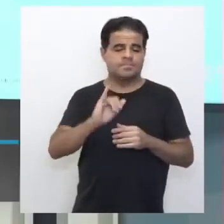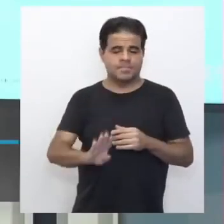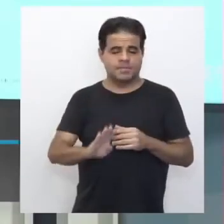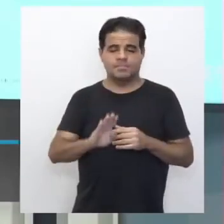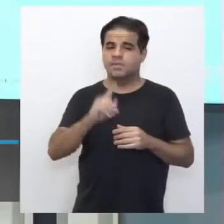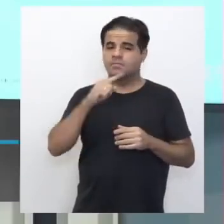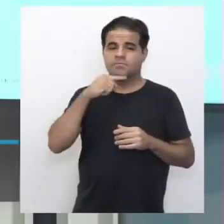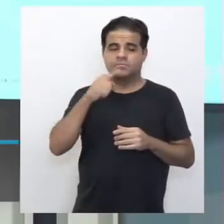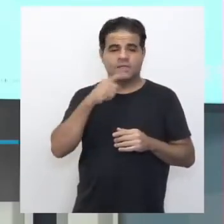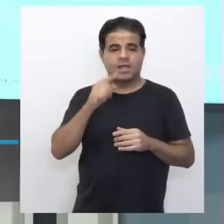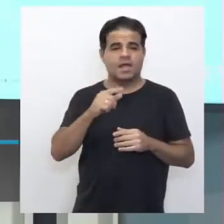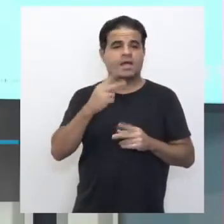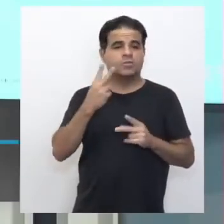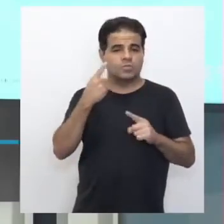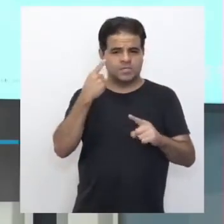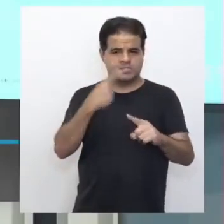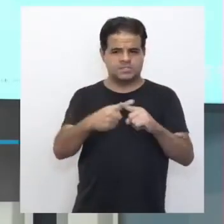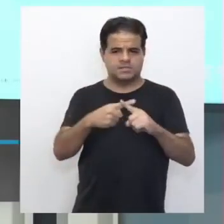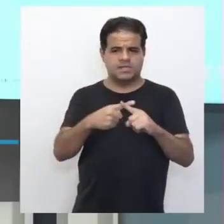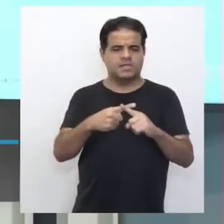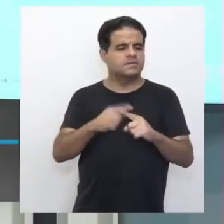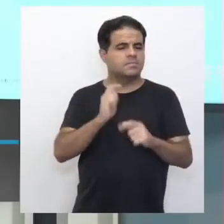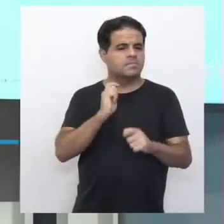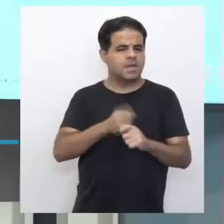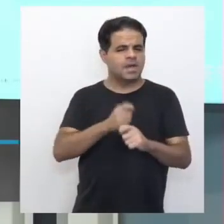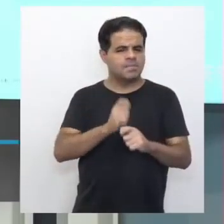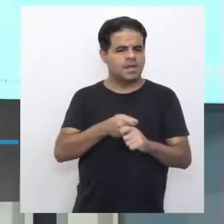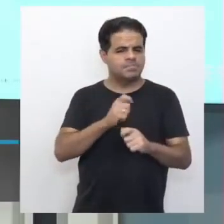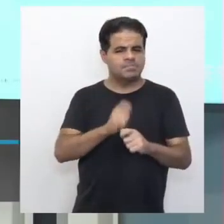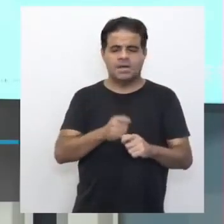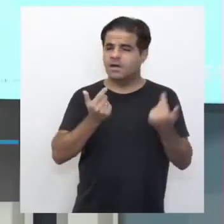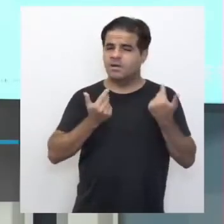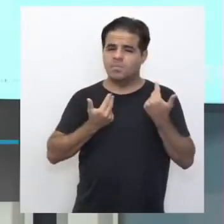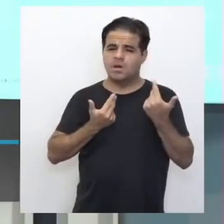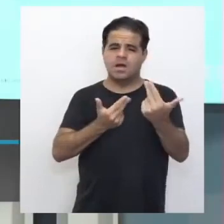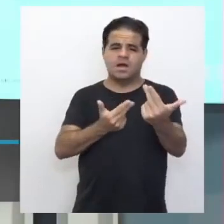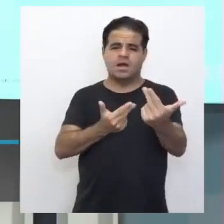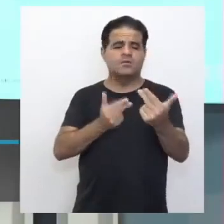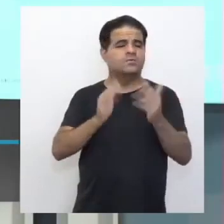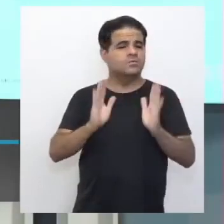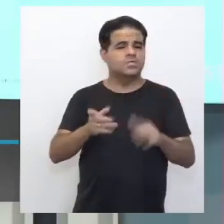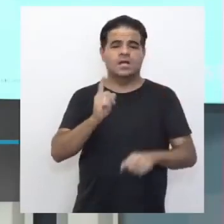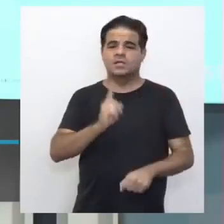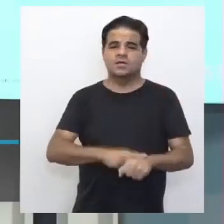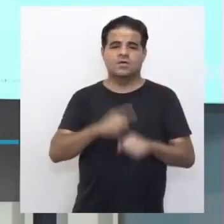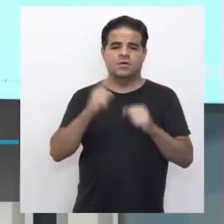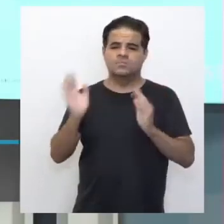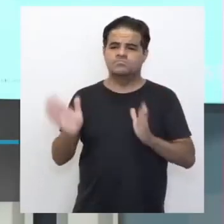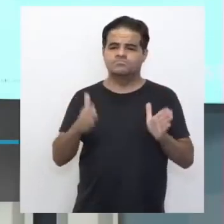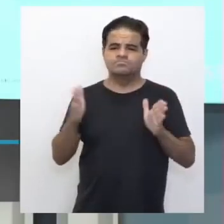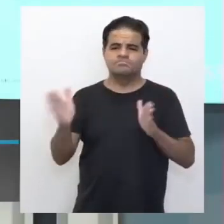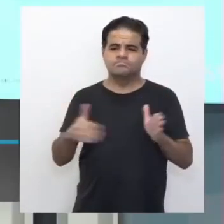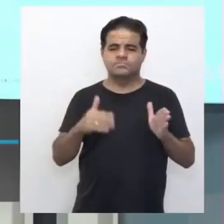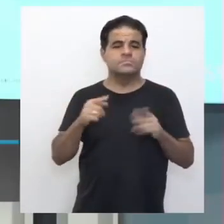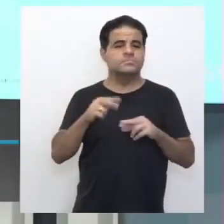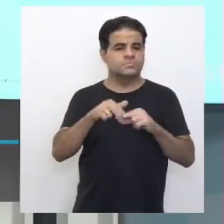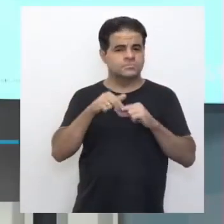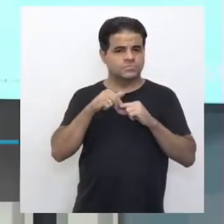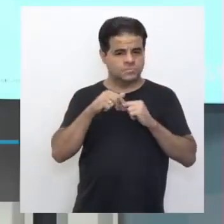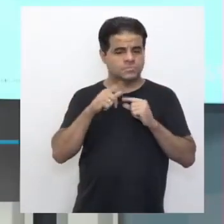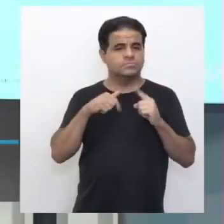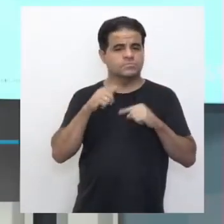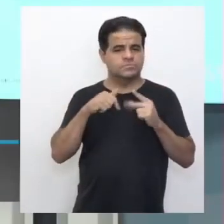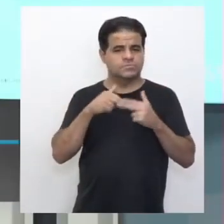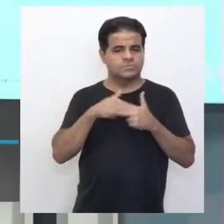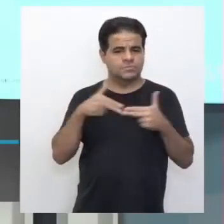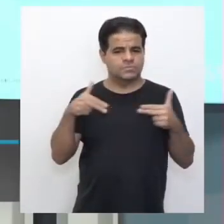para você computar por duas vezes. O prego a mesma coisa, porque ele já foi computado na hora de produzir. Tá? Por isso que fala, produto interno bruto